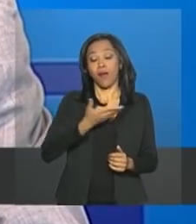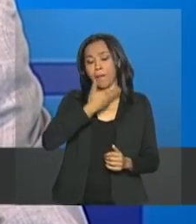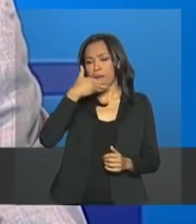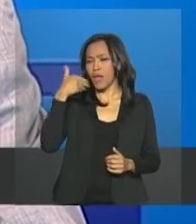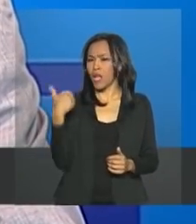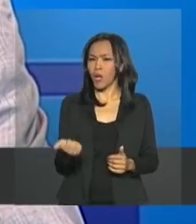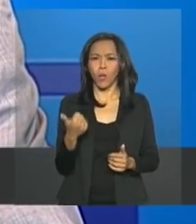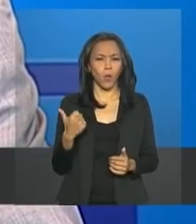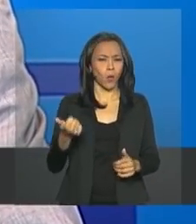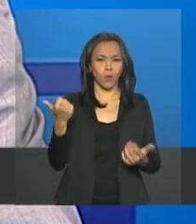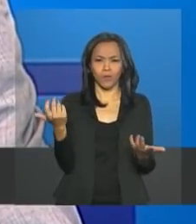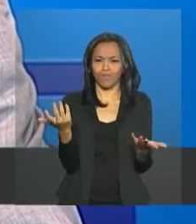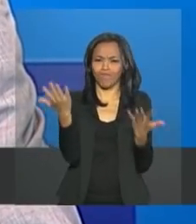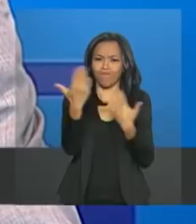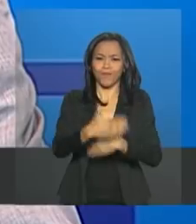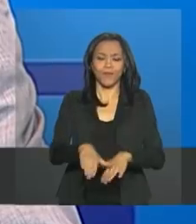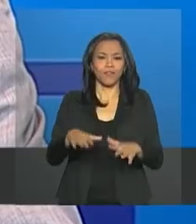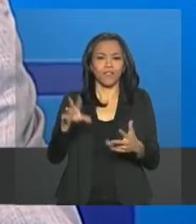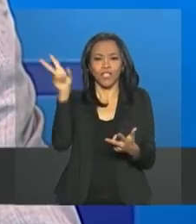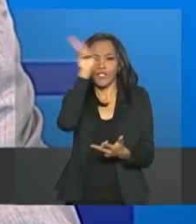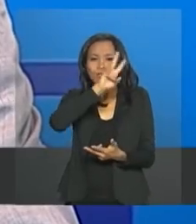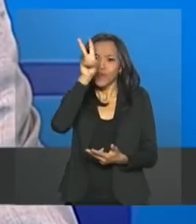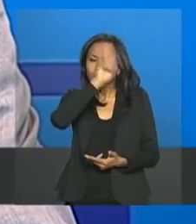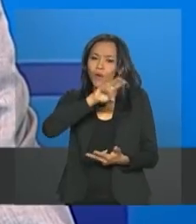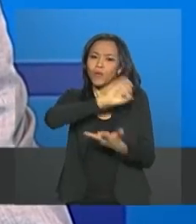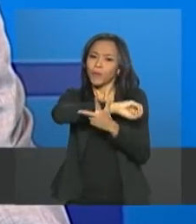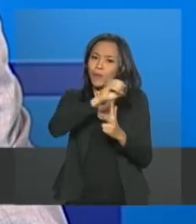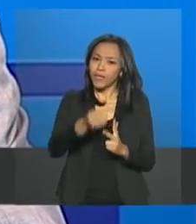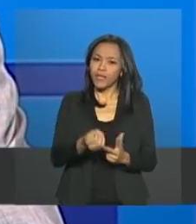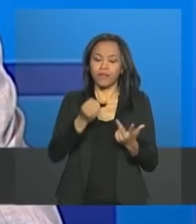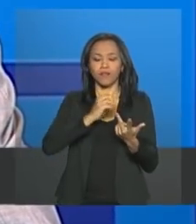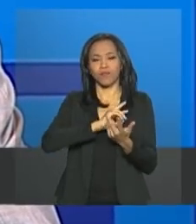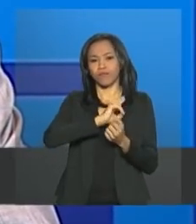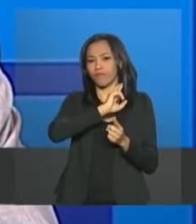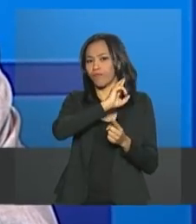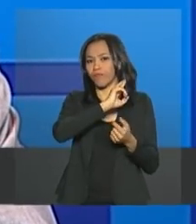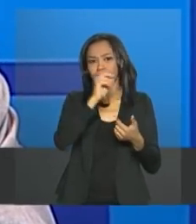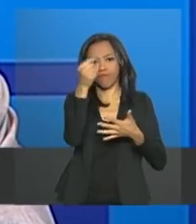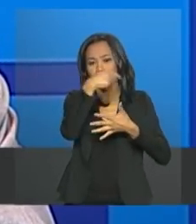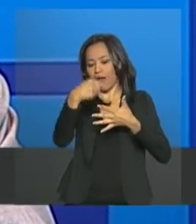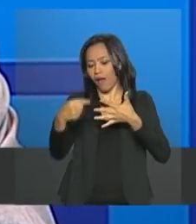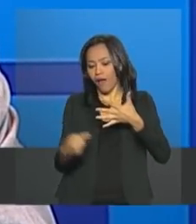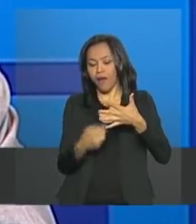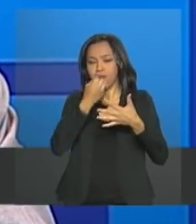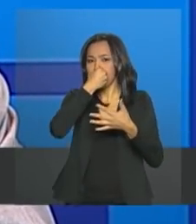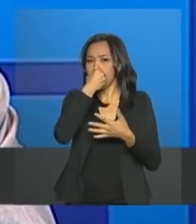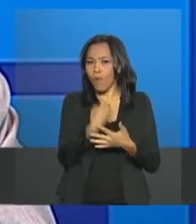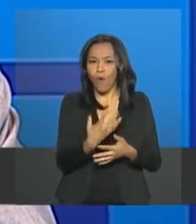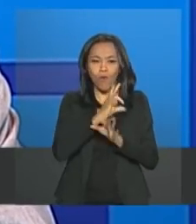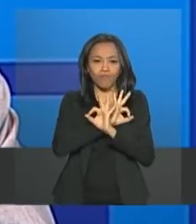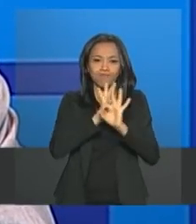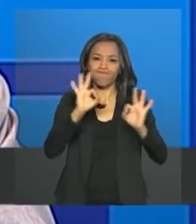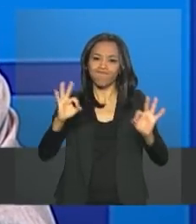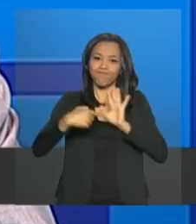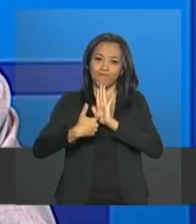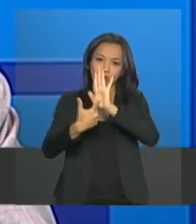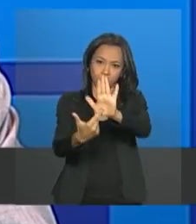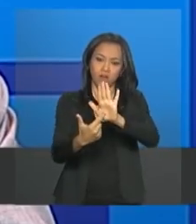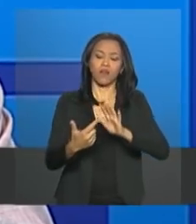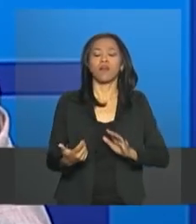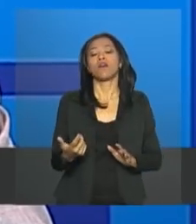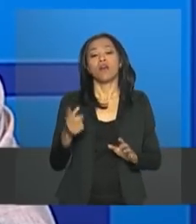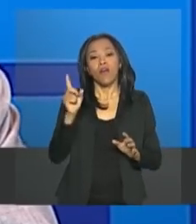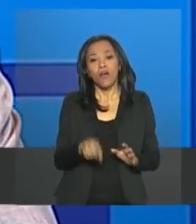da história do enem e com vários indicadores bons para mostrar só para se ter uma idéia o